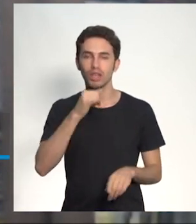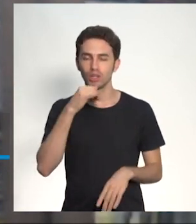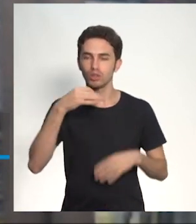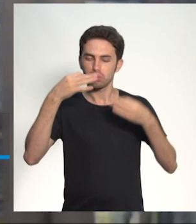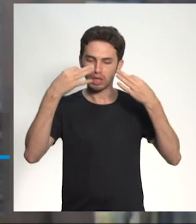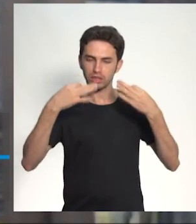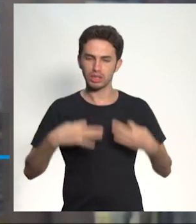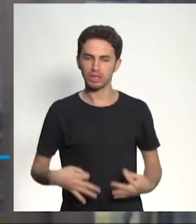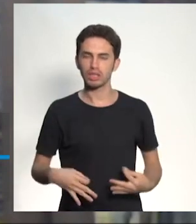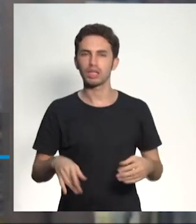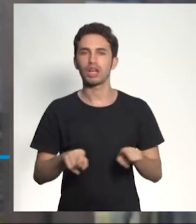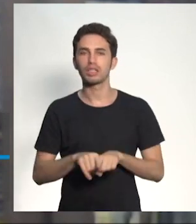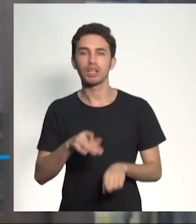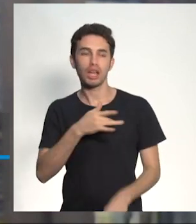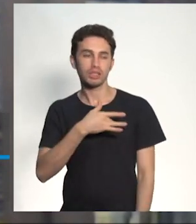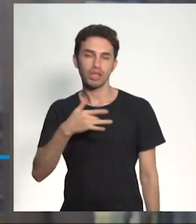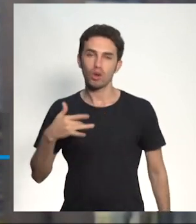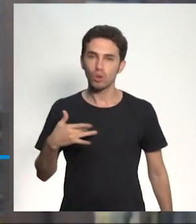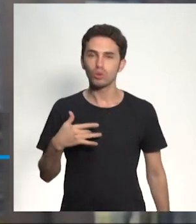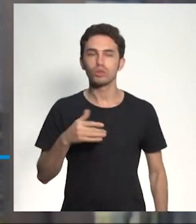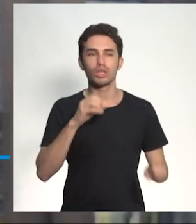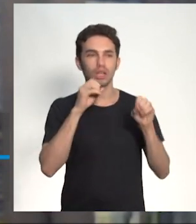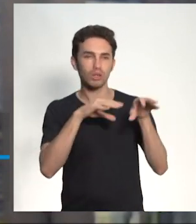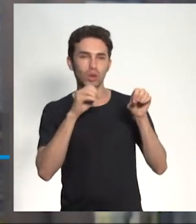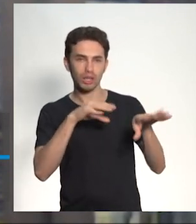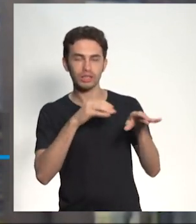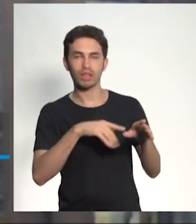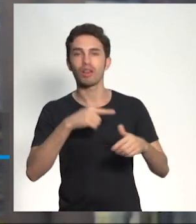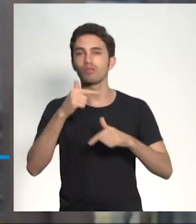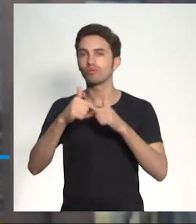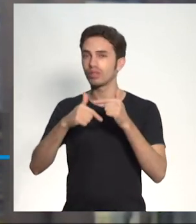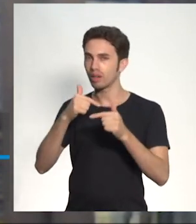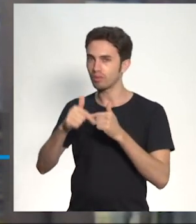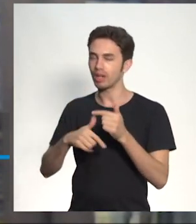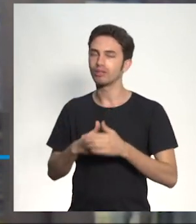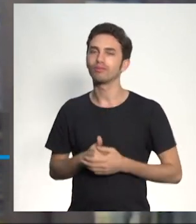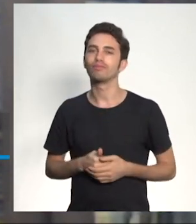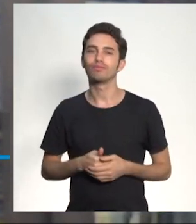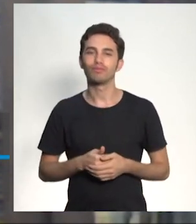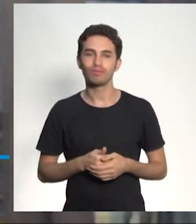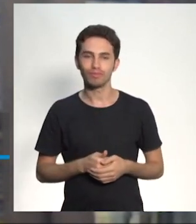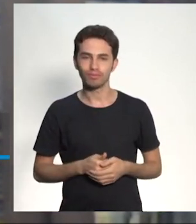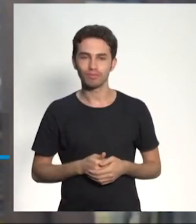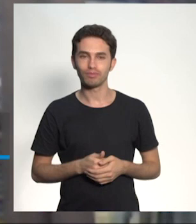relacionados à saúde, à educação e ao trabalho, não é, Fabiana?